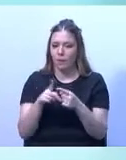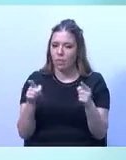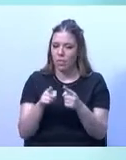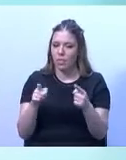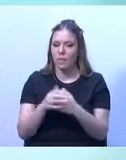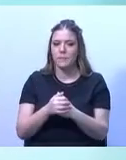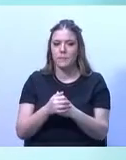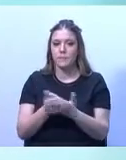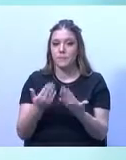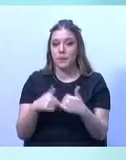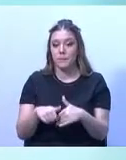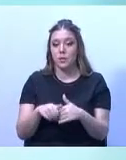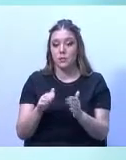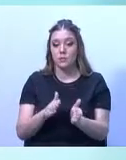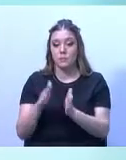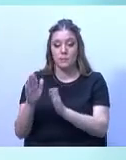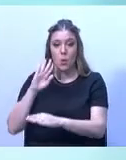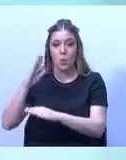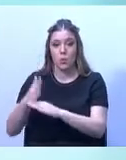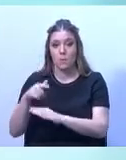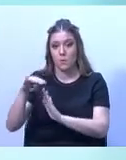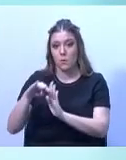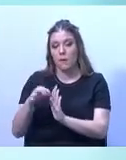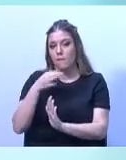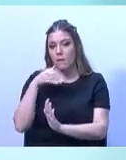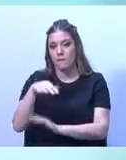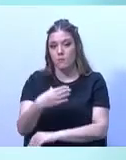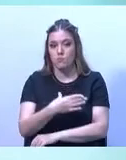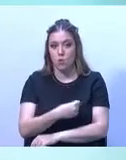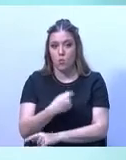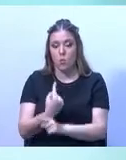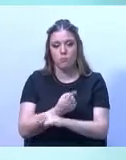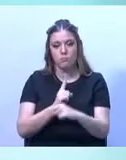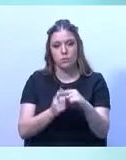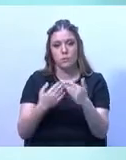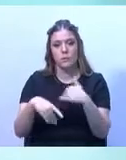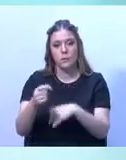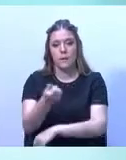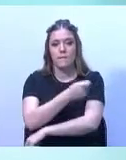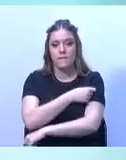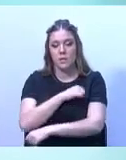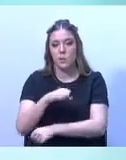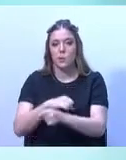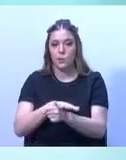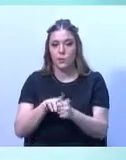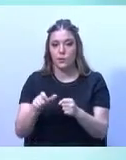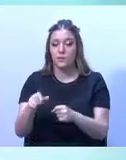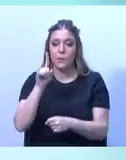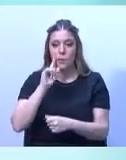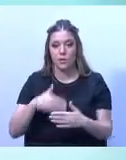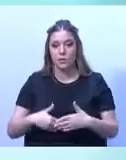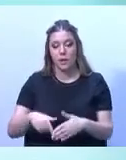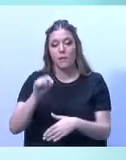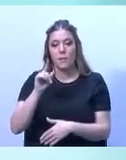curtíssimo intervalo, mas na última hora deste programa vamos falar sobre a amamentação e os seus benefícios, mas também a vacina contra a Covid-19 em grávidas